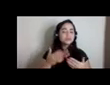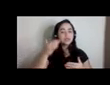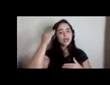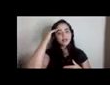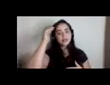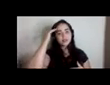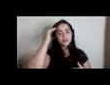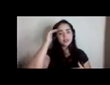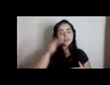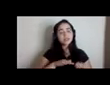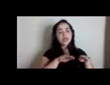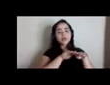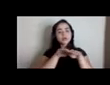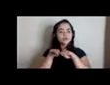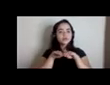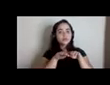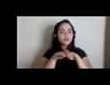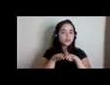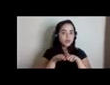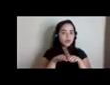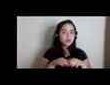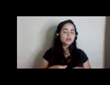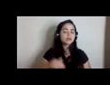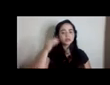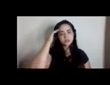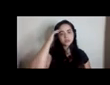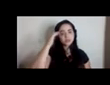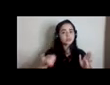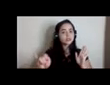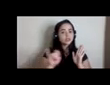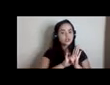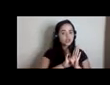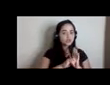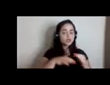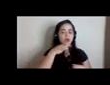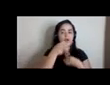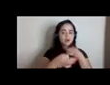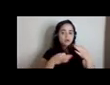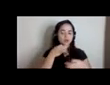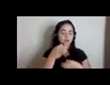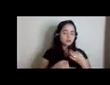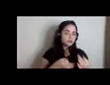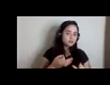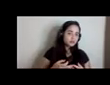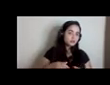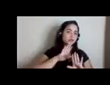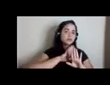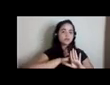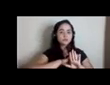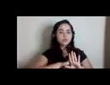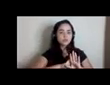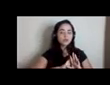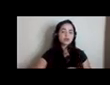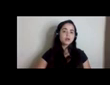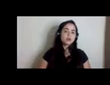compreensão democrática, com essa compreensão da sua identidade crítica, da sua subjetividade,